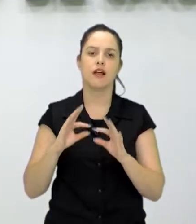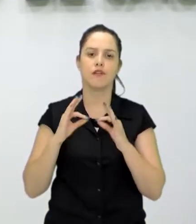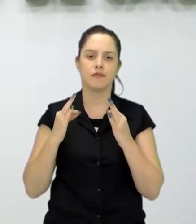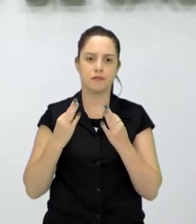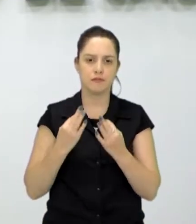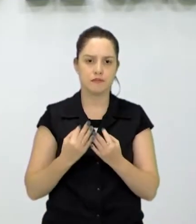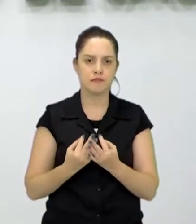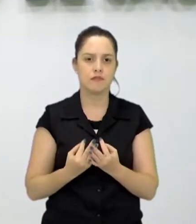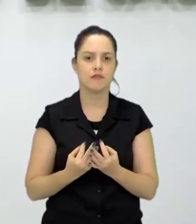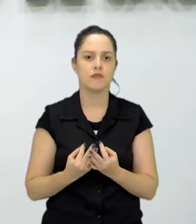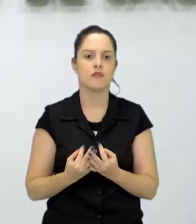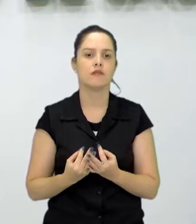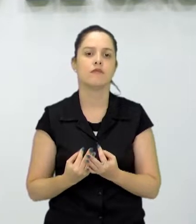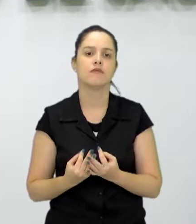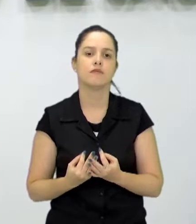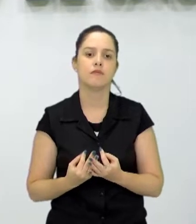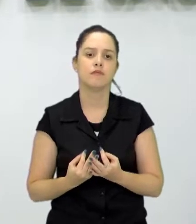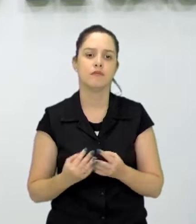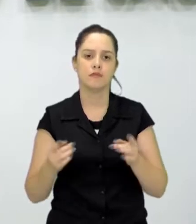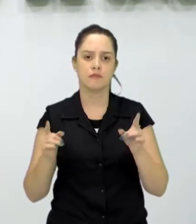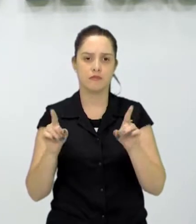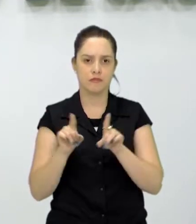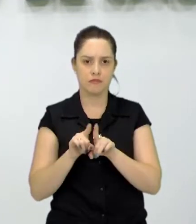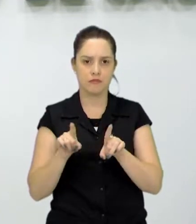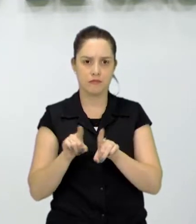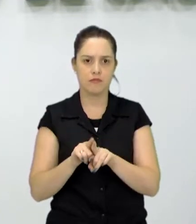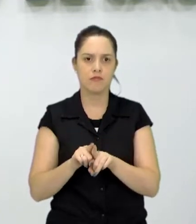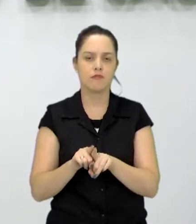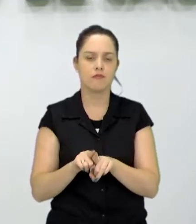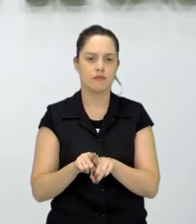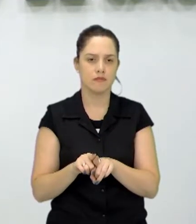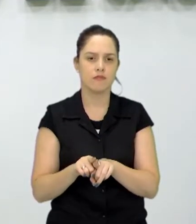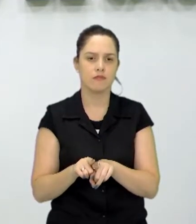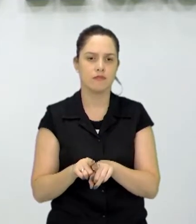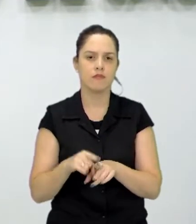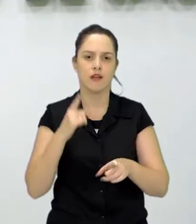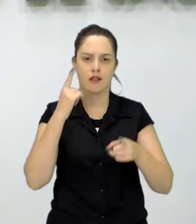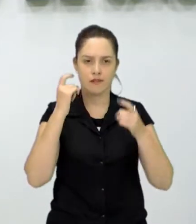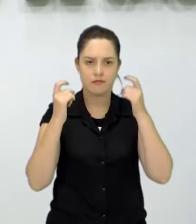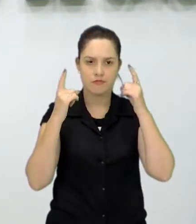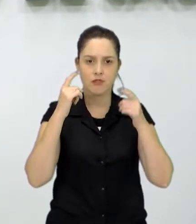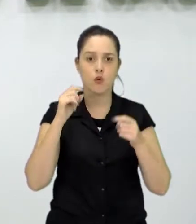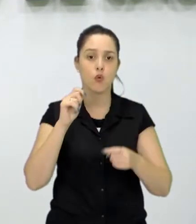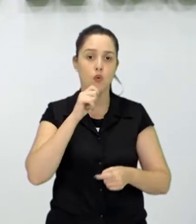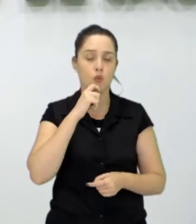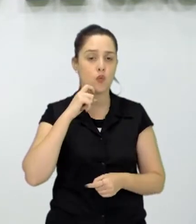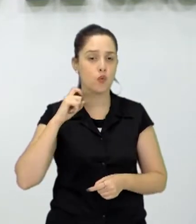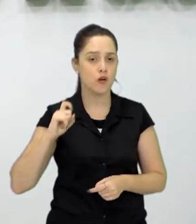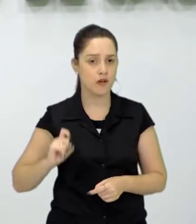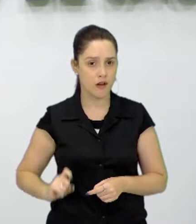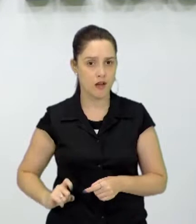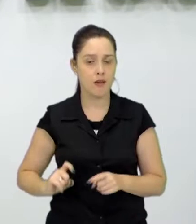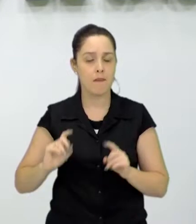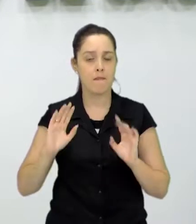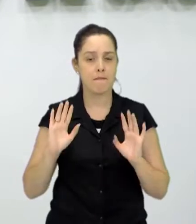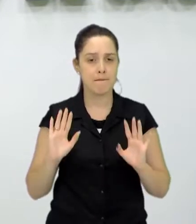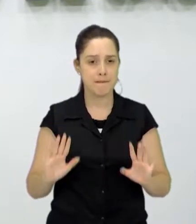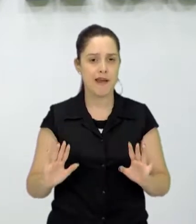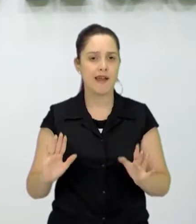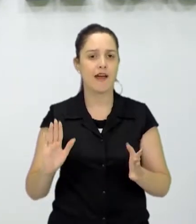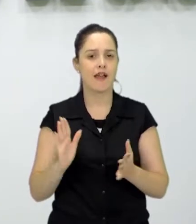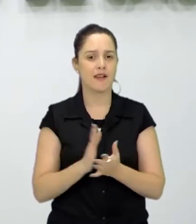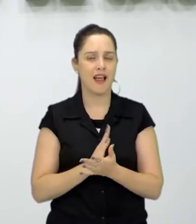gente vê isso no período atual, né, por conta da guerra da Ucrânia, mas no meu componente eu voltei lá para o